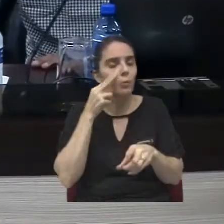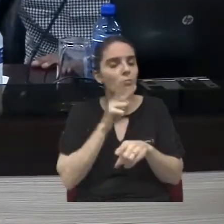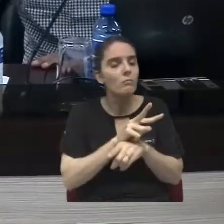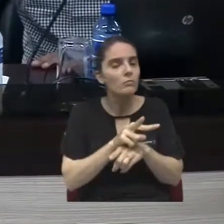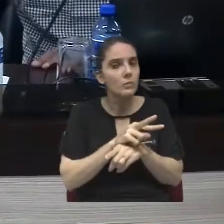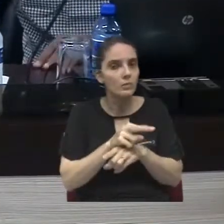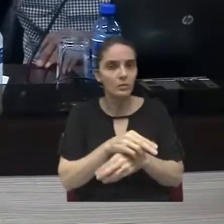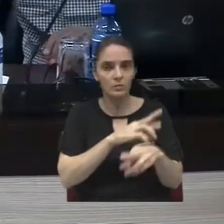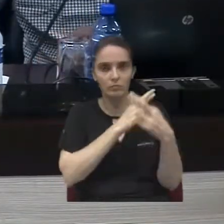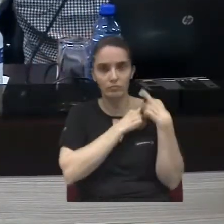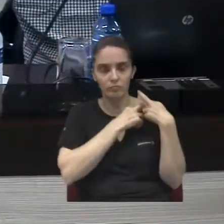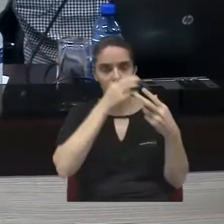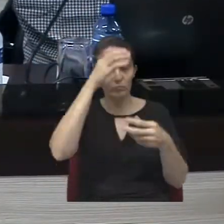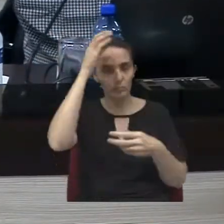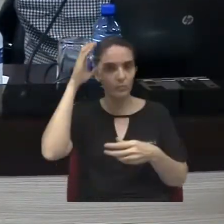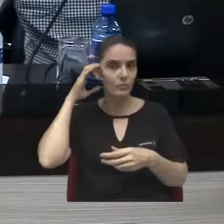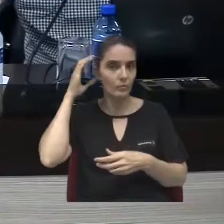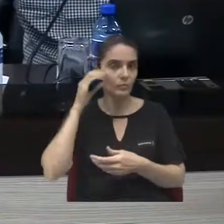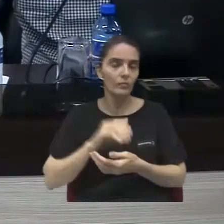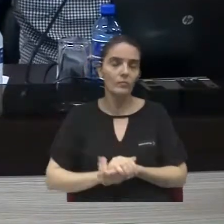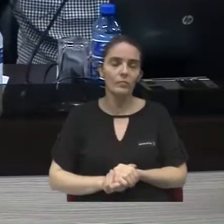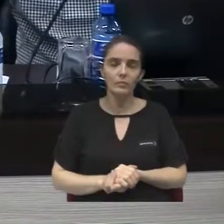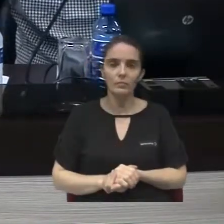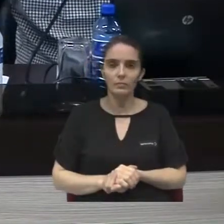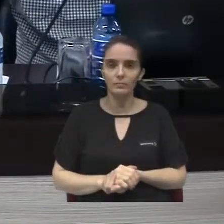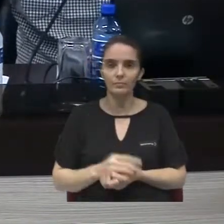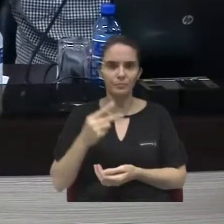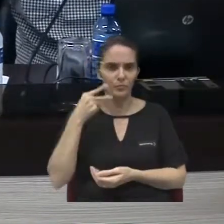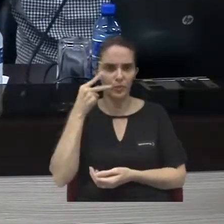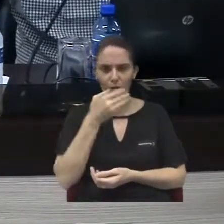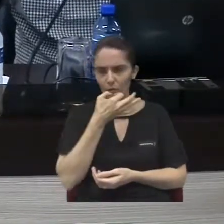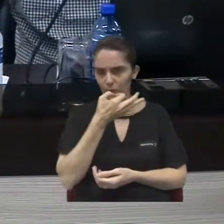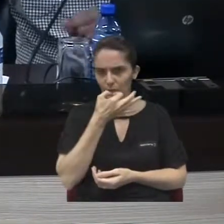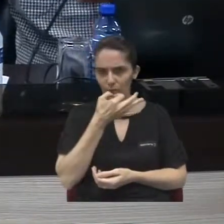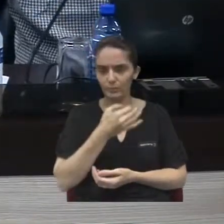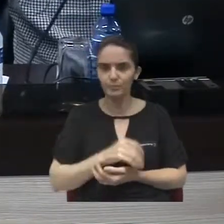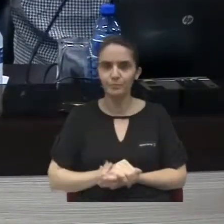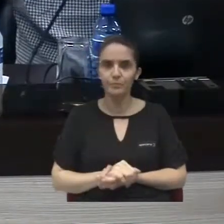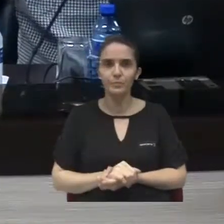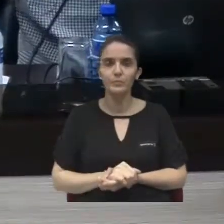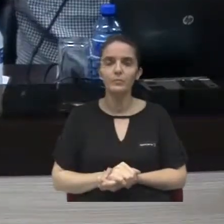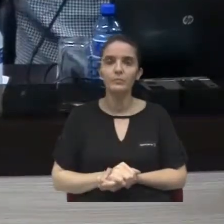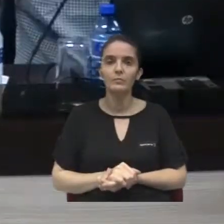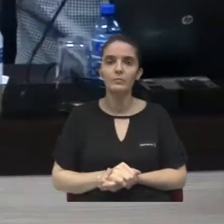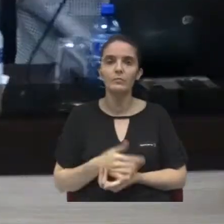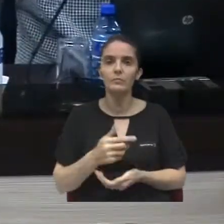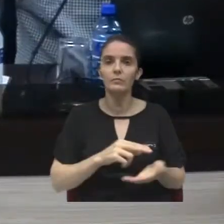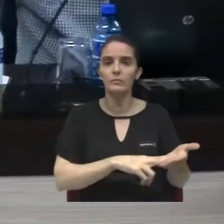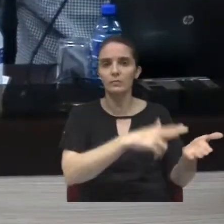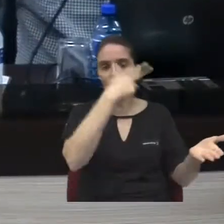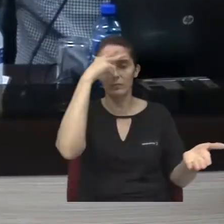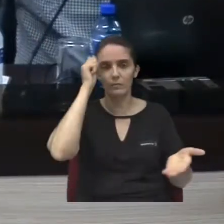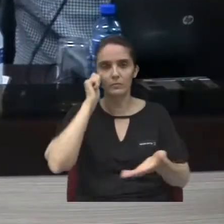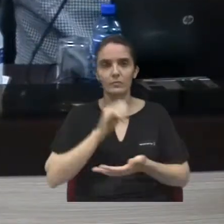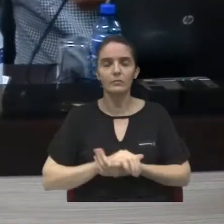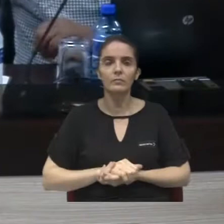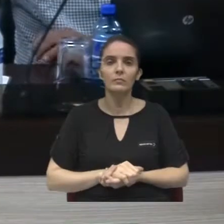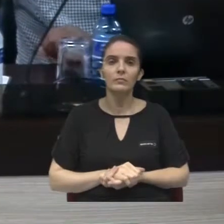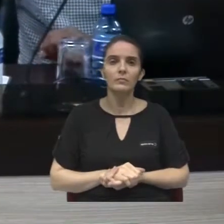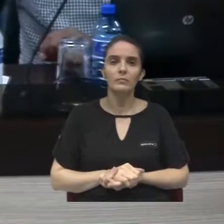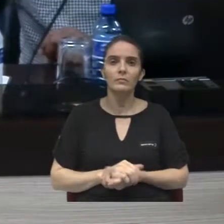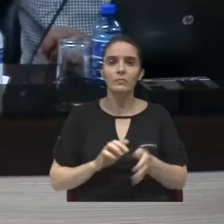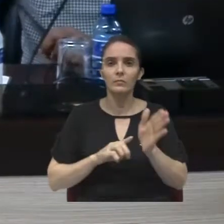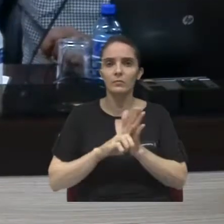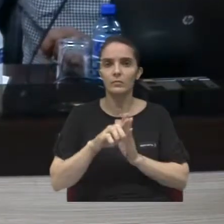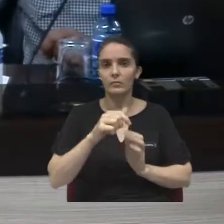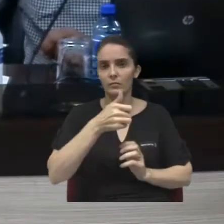Autoria, vereadora Carolina Pontes. Algum vereador deseja discutir o requerimento? Não havendo, será encaminhado ao executivo.